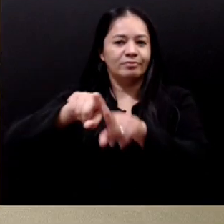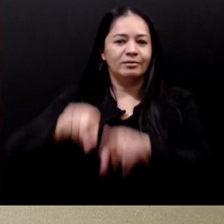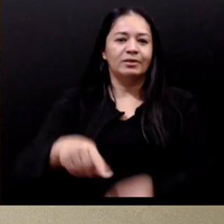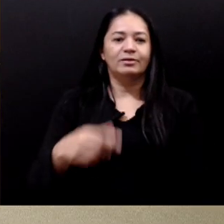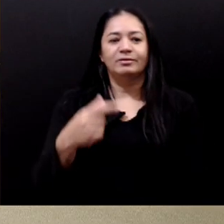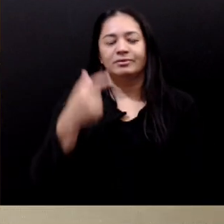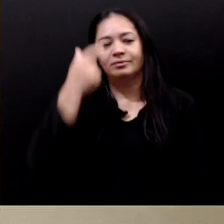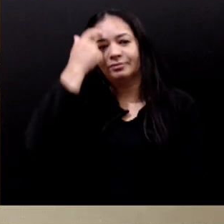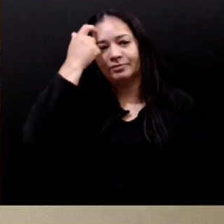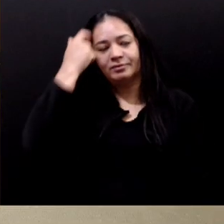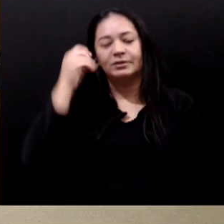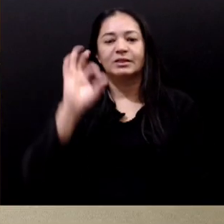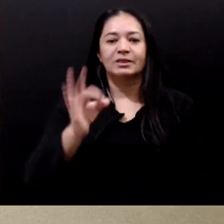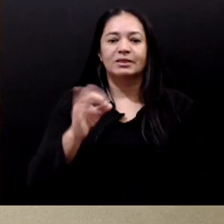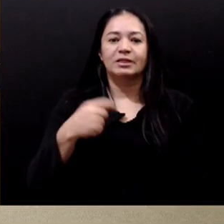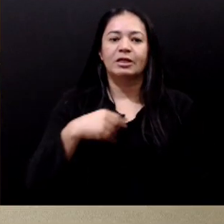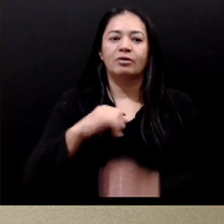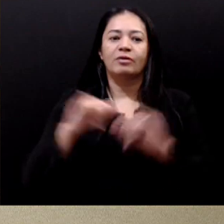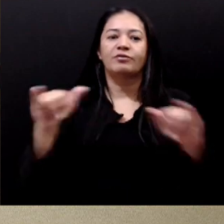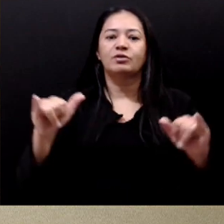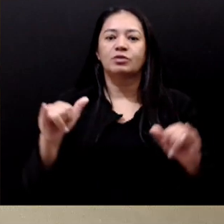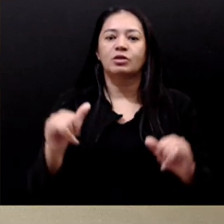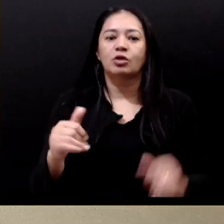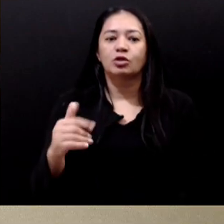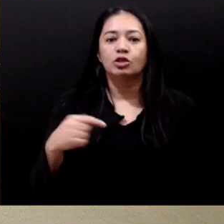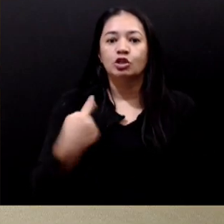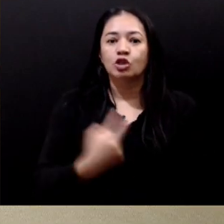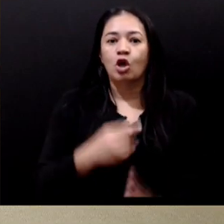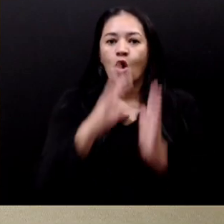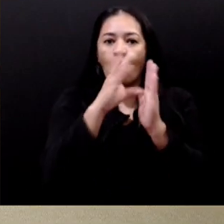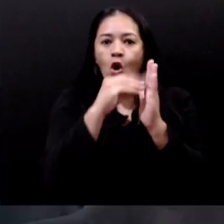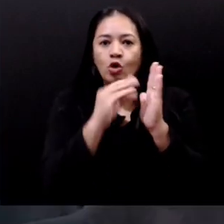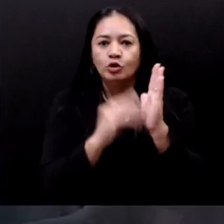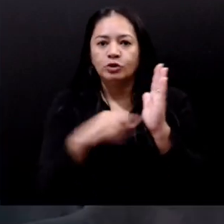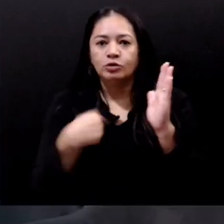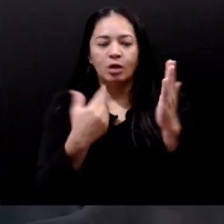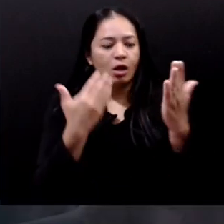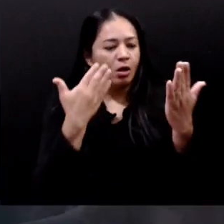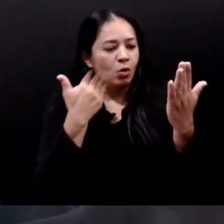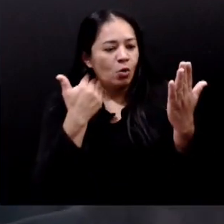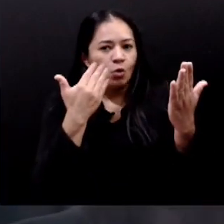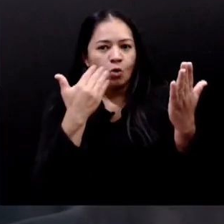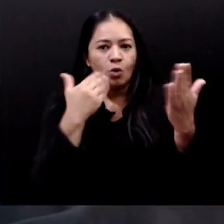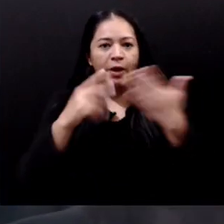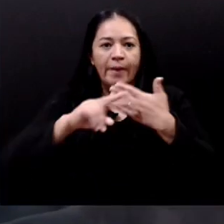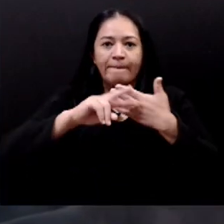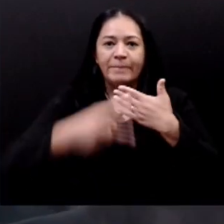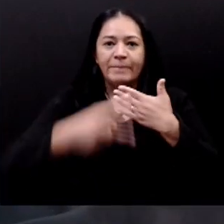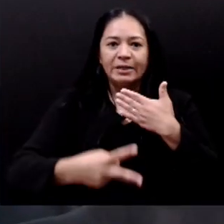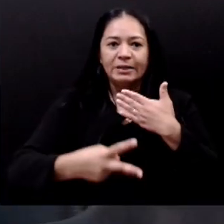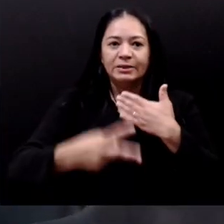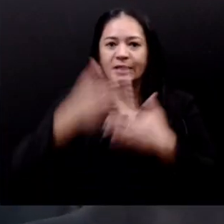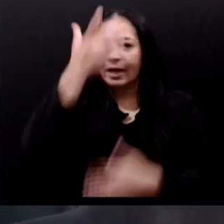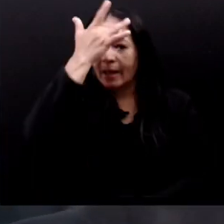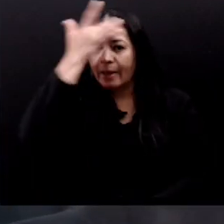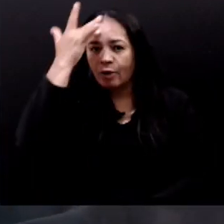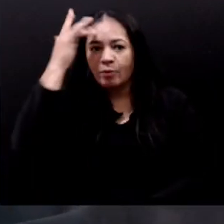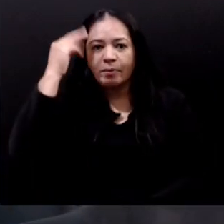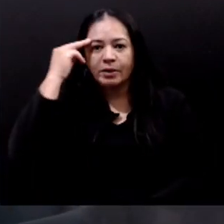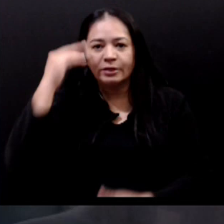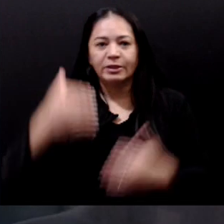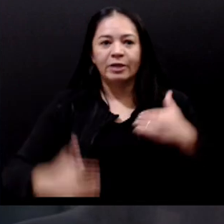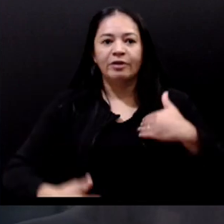diria que até o que a gente consome de conteúdo Uhum. impacta mais a sua saúde mental e física do que o que você